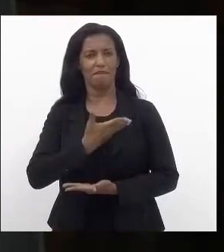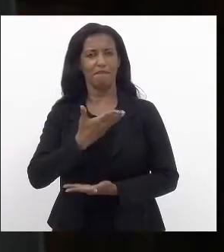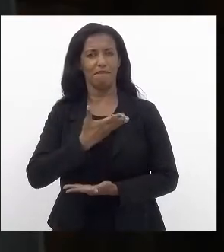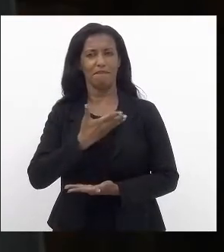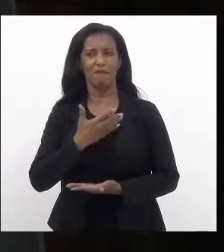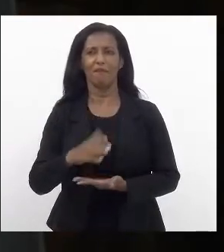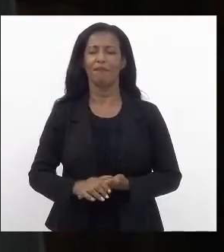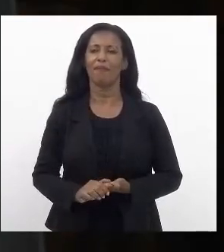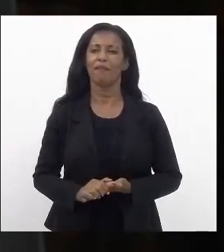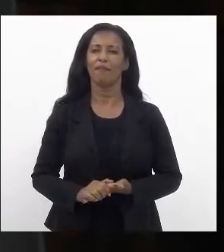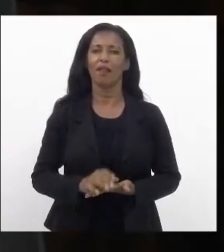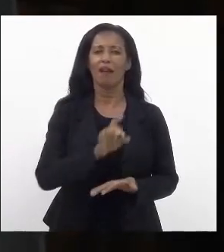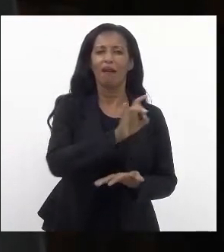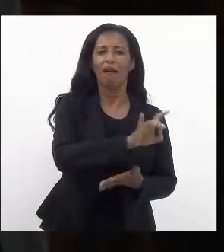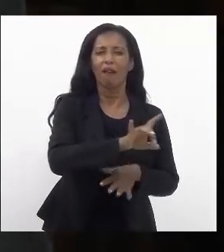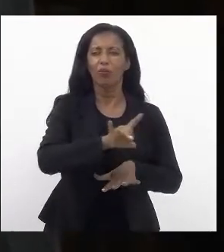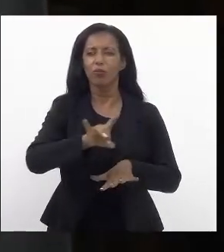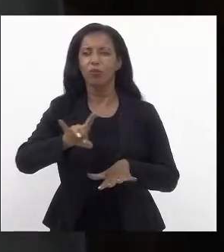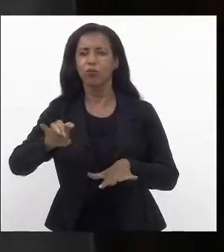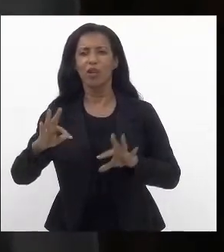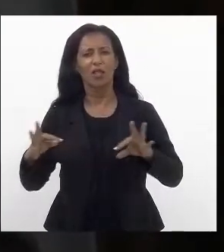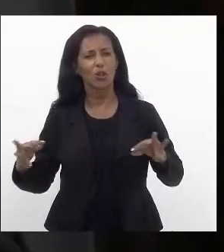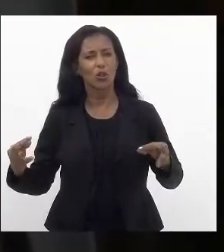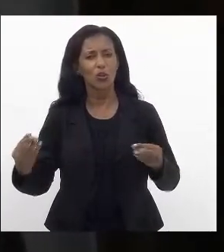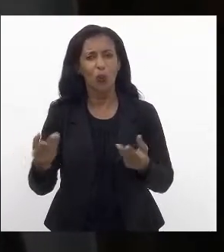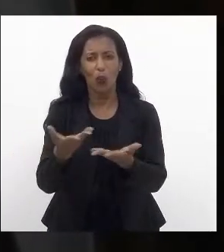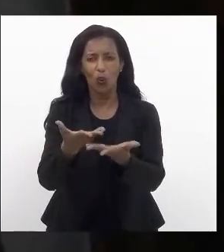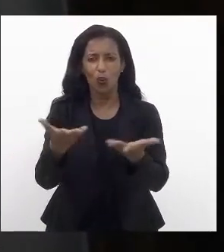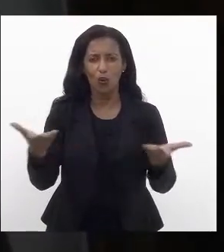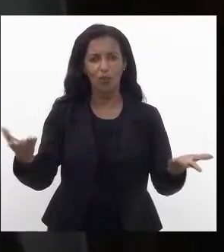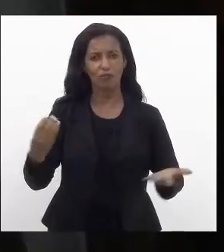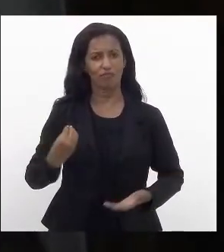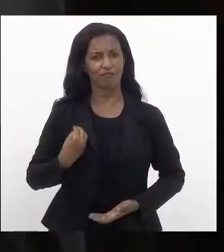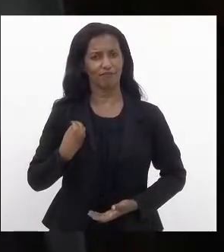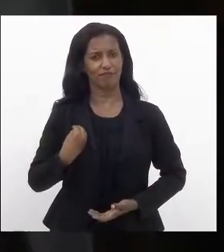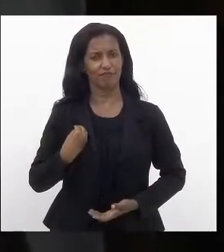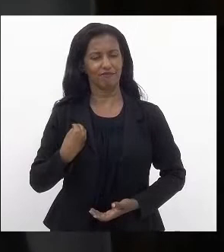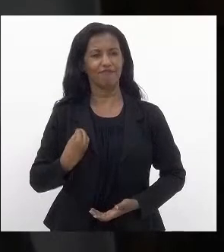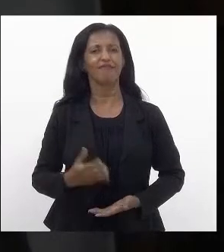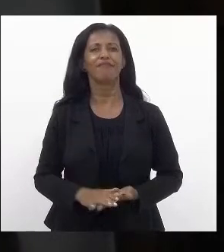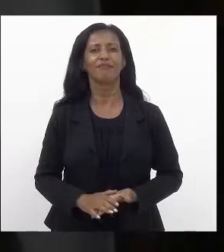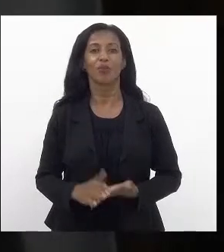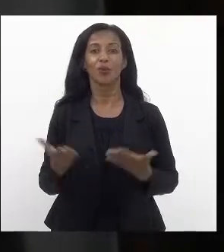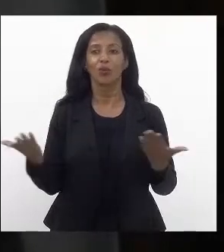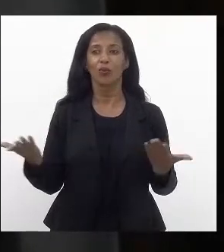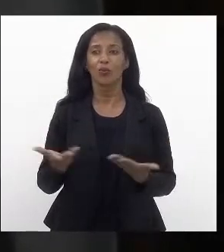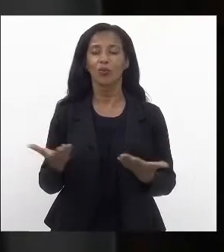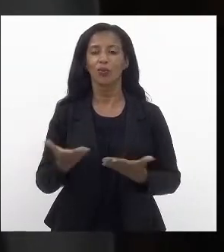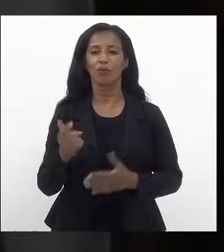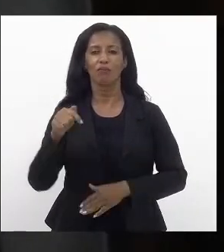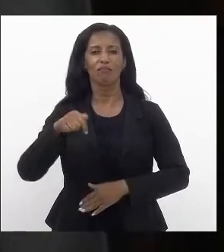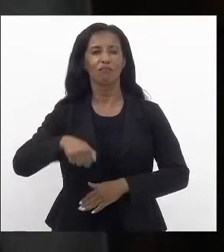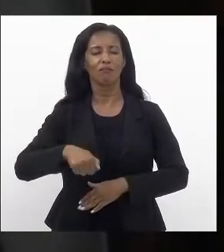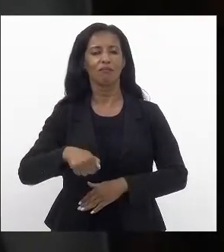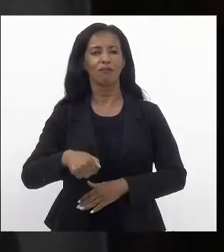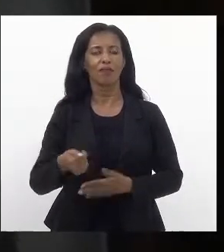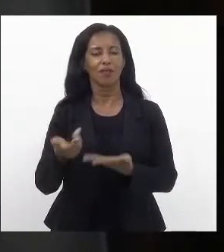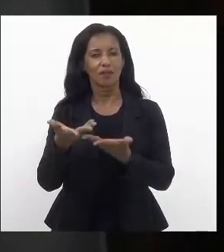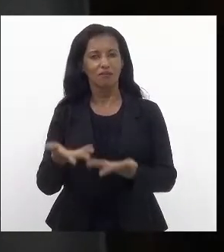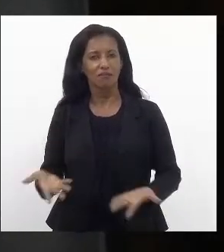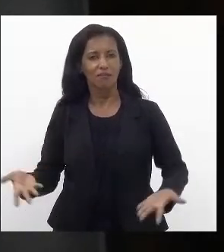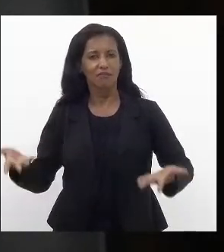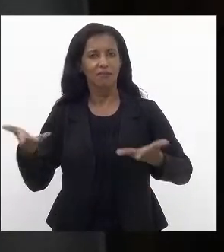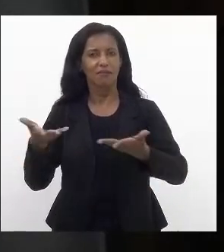e Adel Aborgeili e todos que estão aqui presentes hoje neste